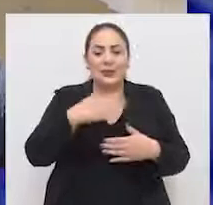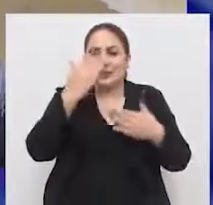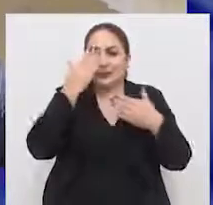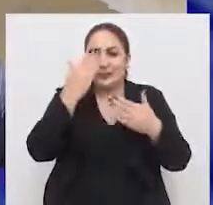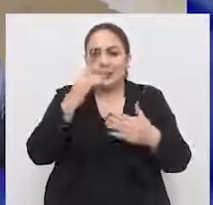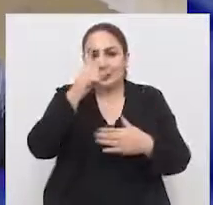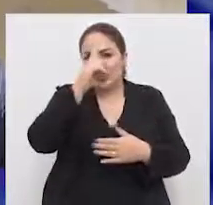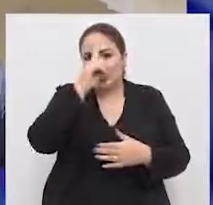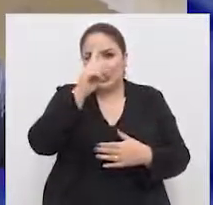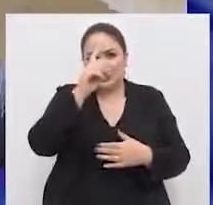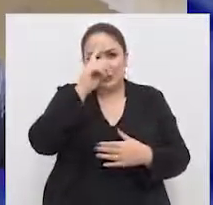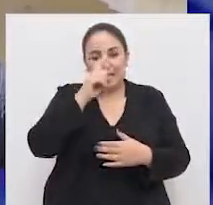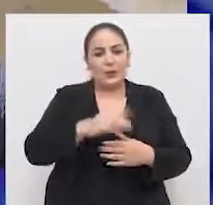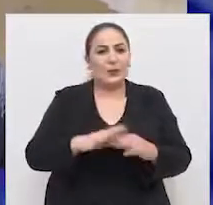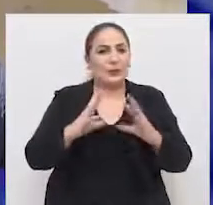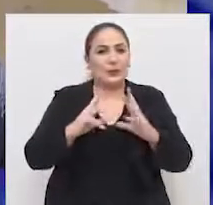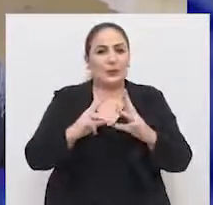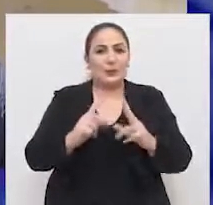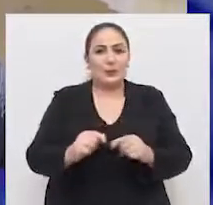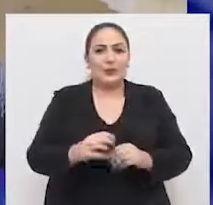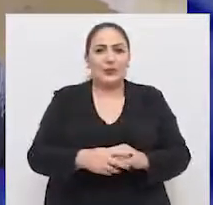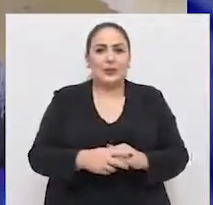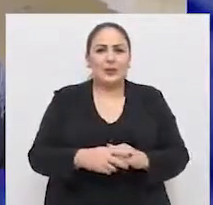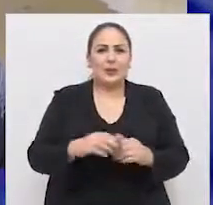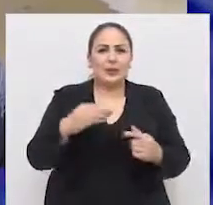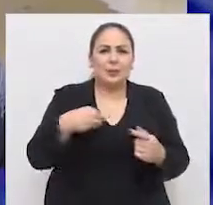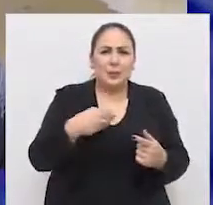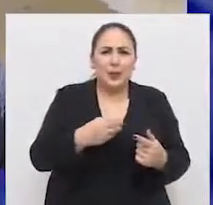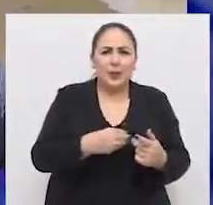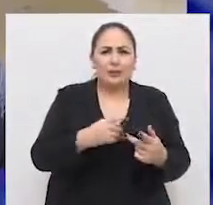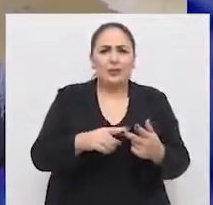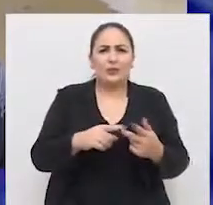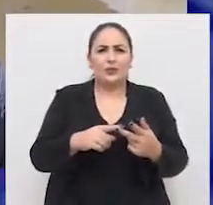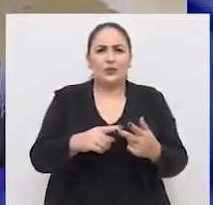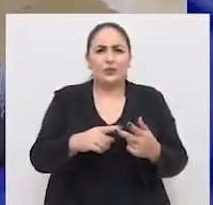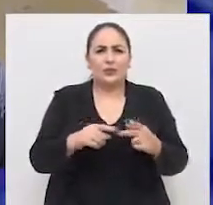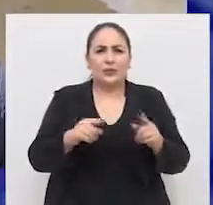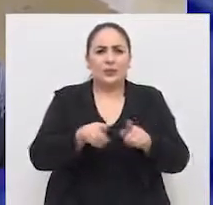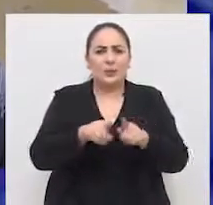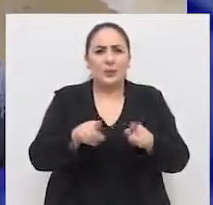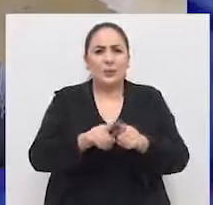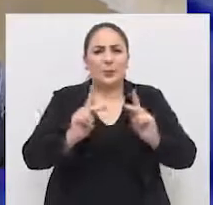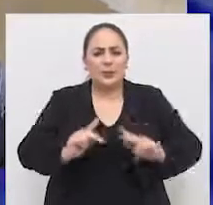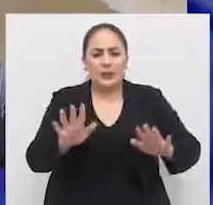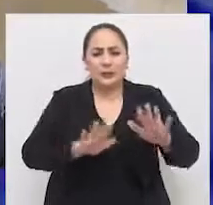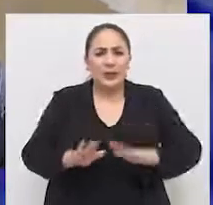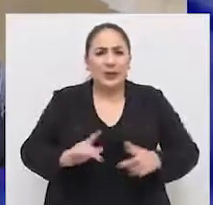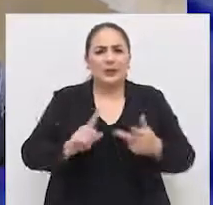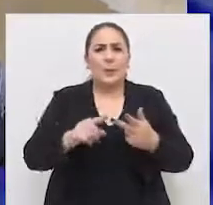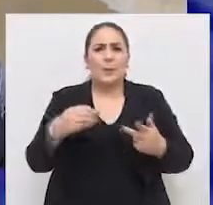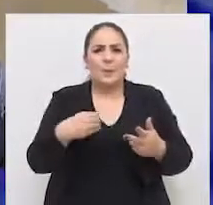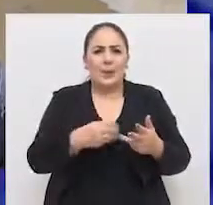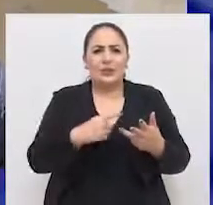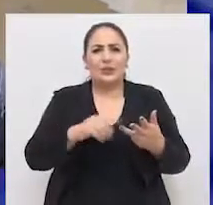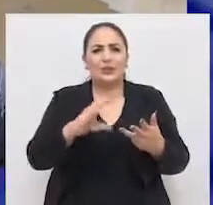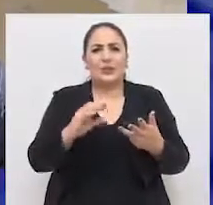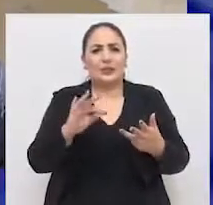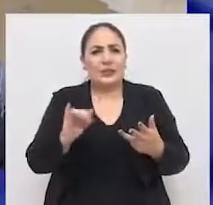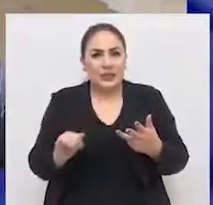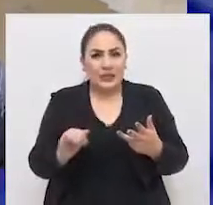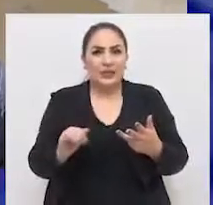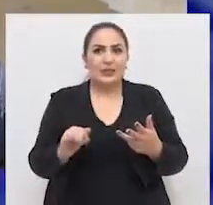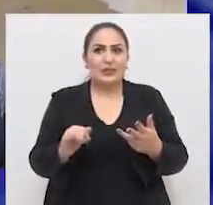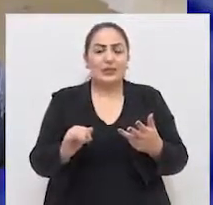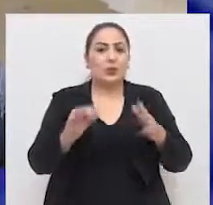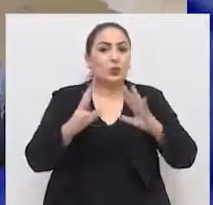gratidão pelo hospital, por toda a equipe, dos técnicos, dos enfermeiros, do pessoal da limpeza, dos médicos, o pessoal da CPI